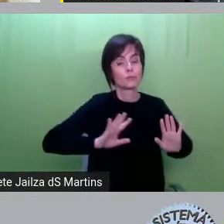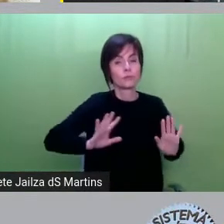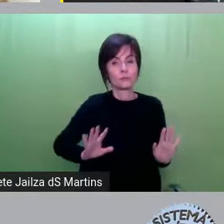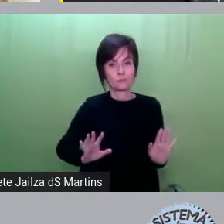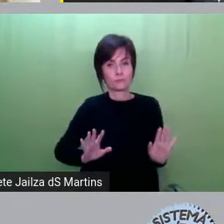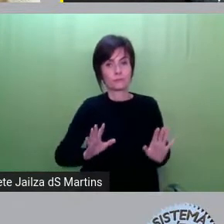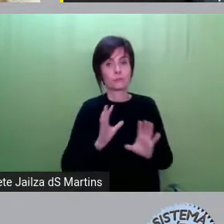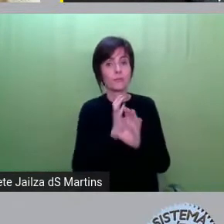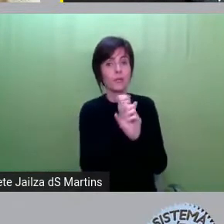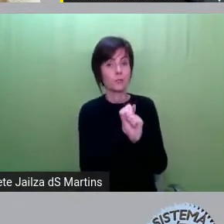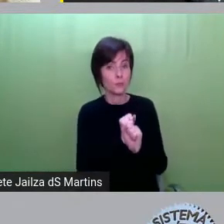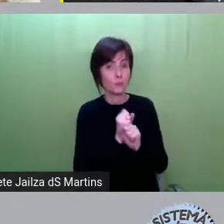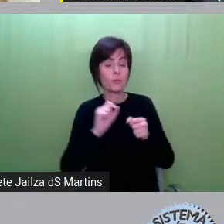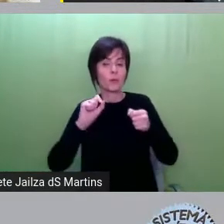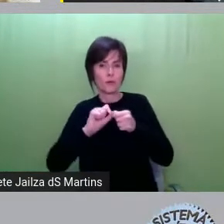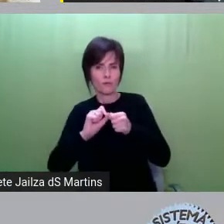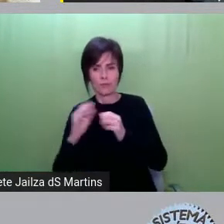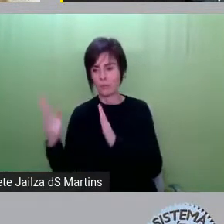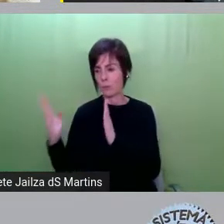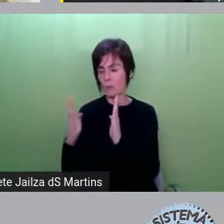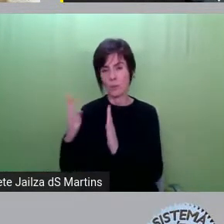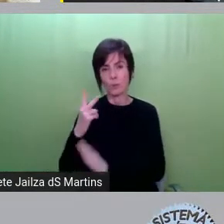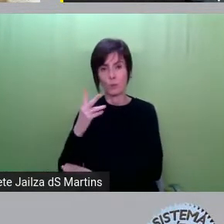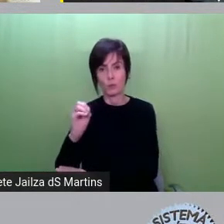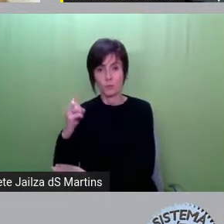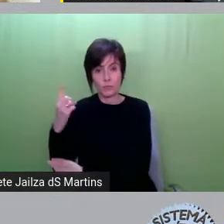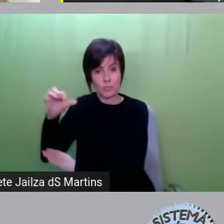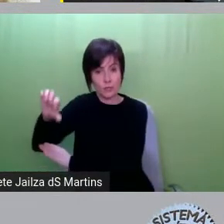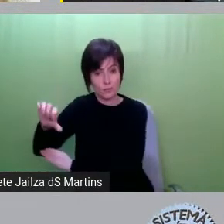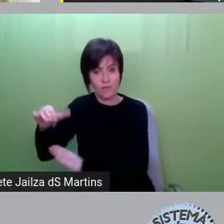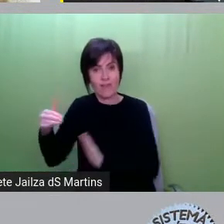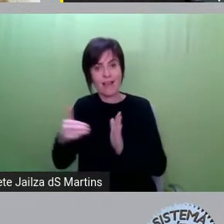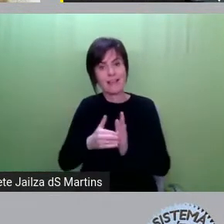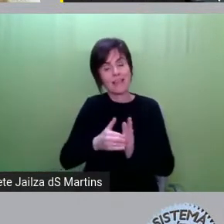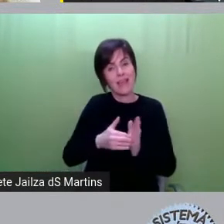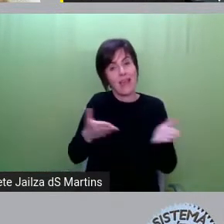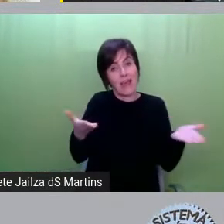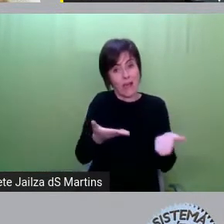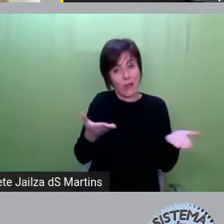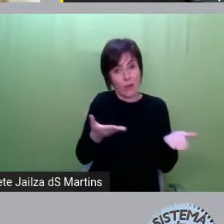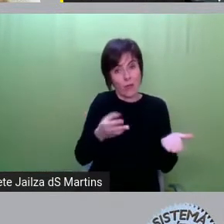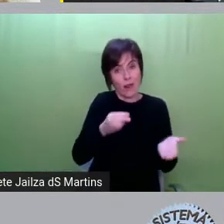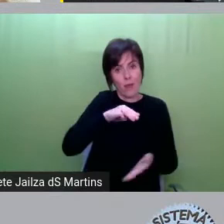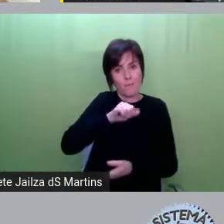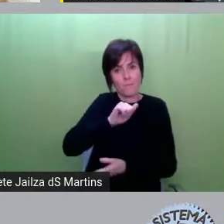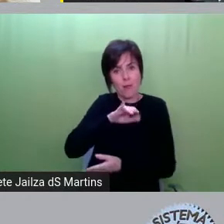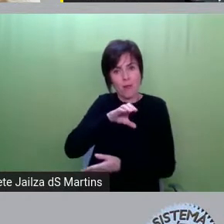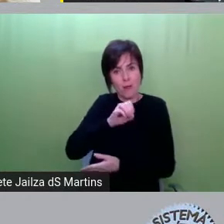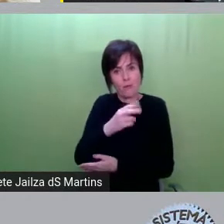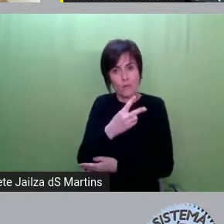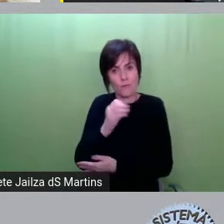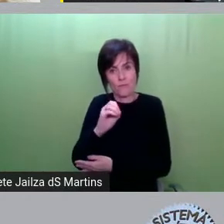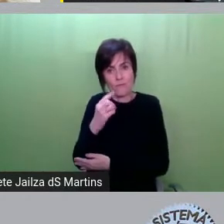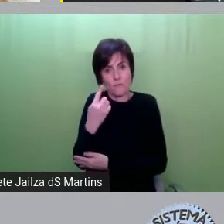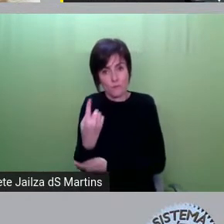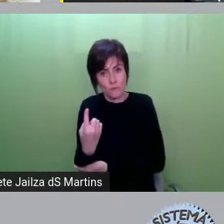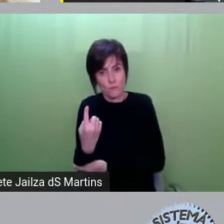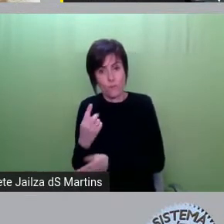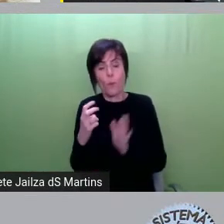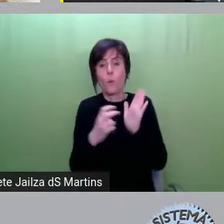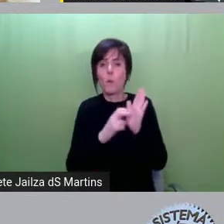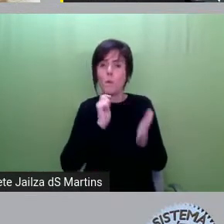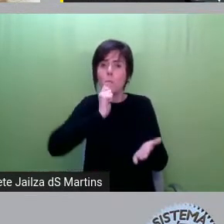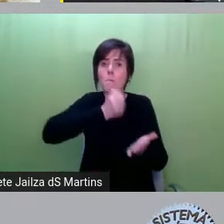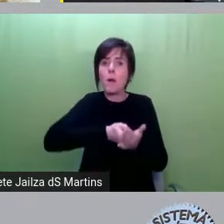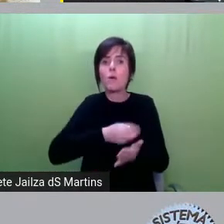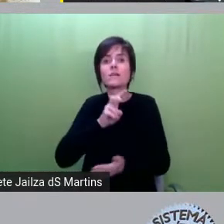né, nesse período de 2019 até maio de 2021, o Banco Central pagou